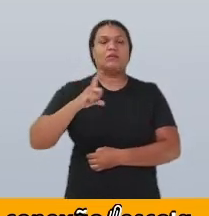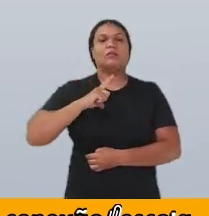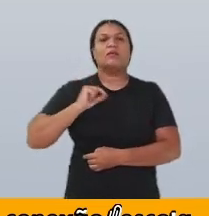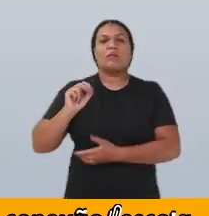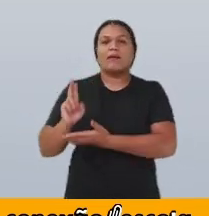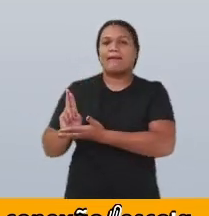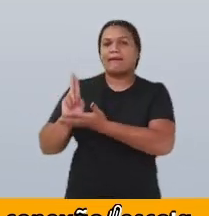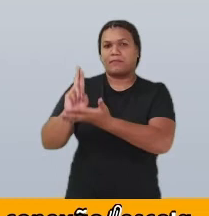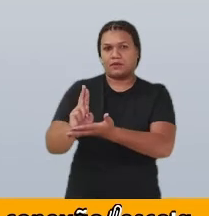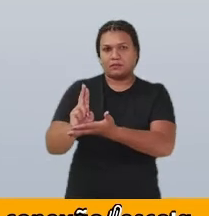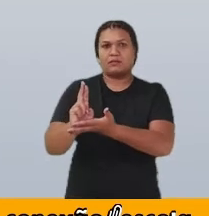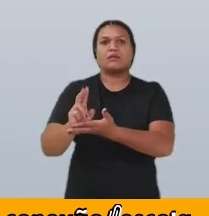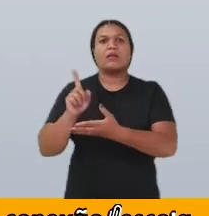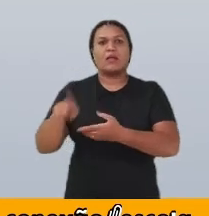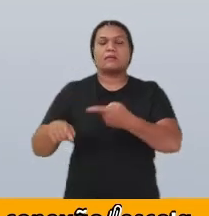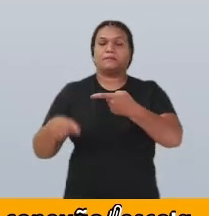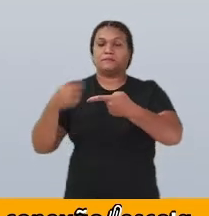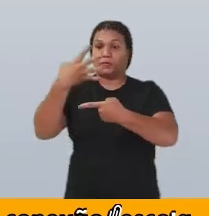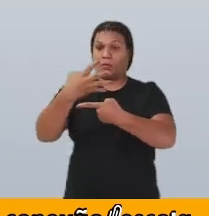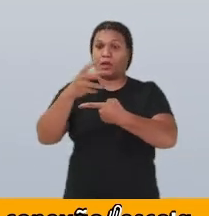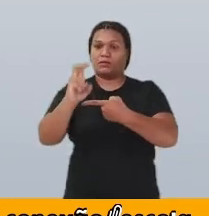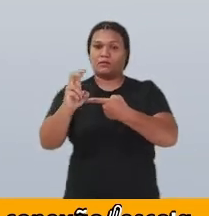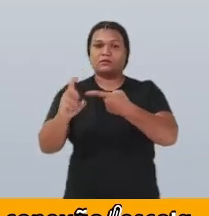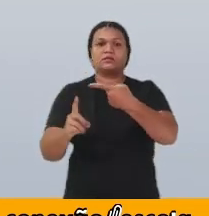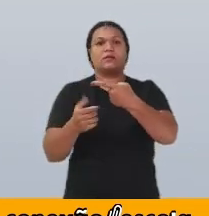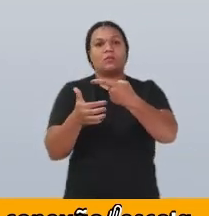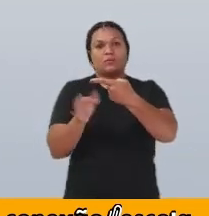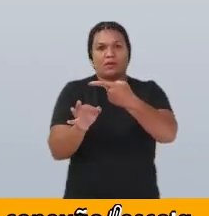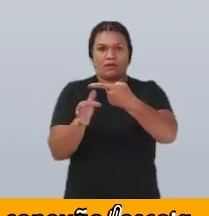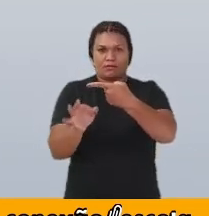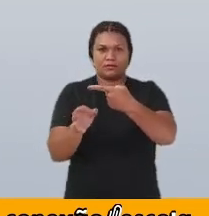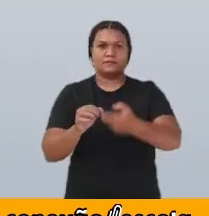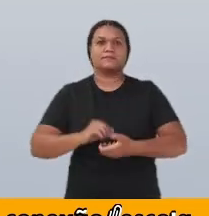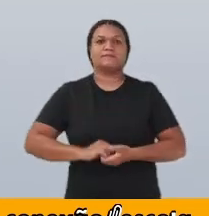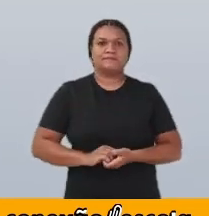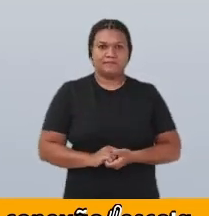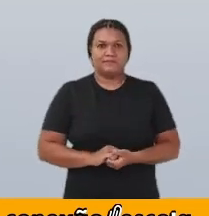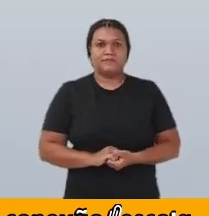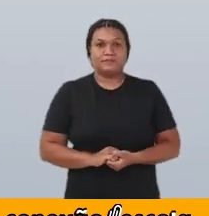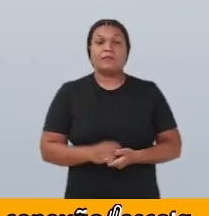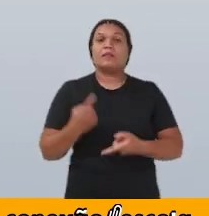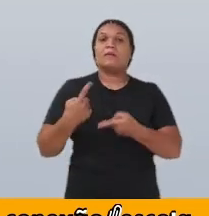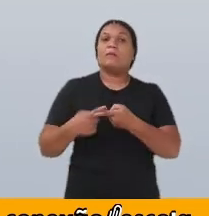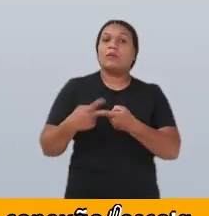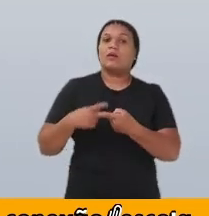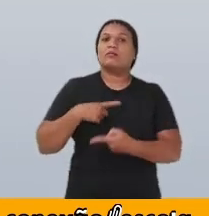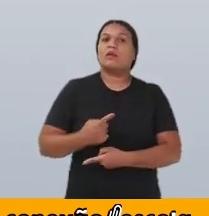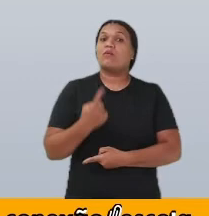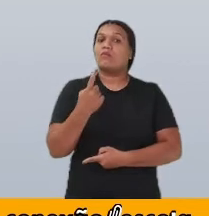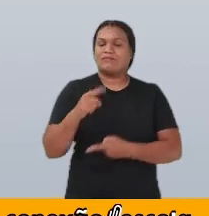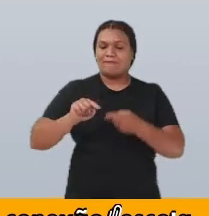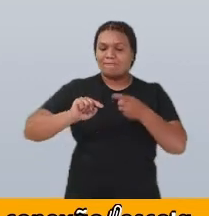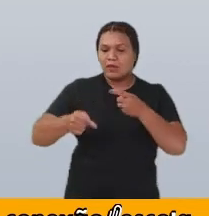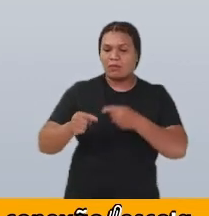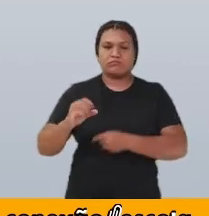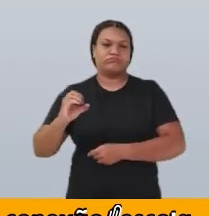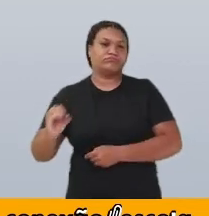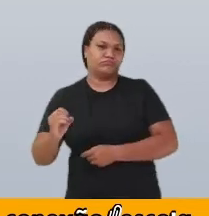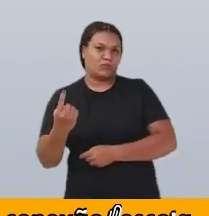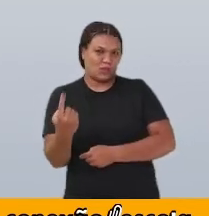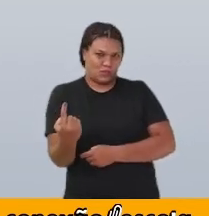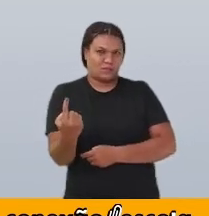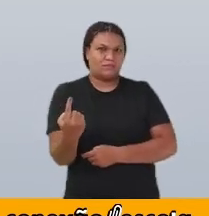é representado como 45 décimos. Porque tem uma casa decimal, então